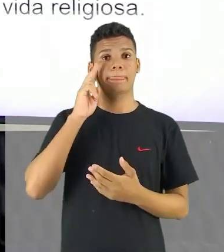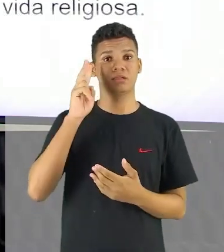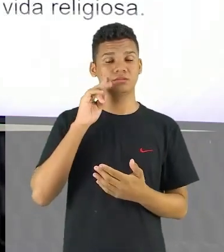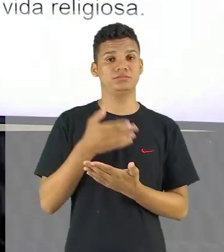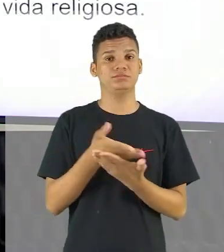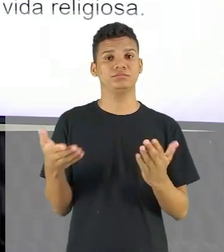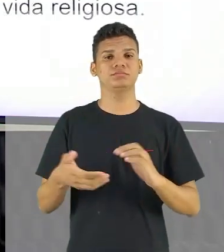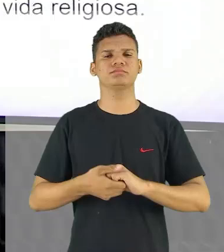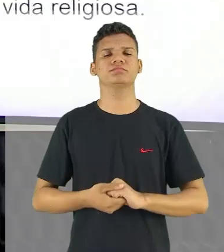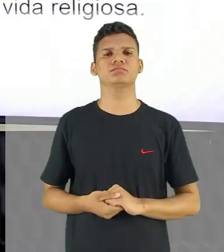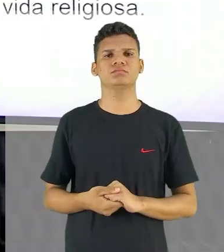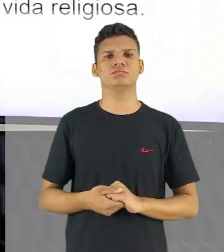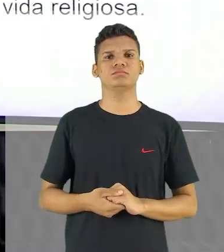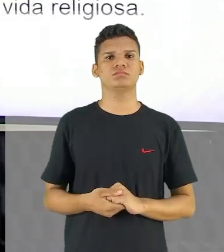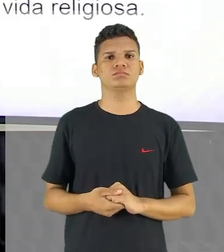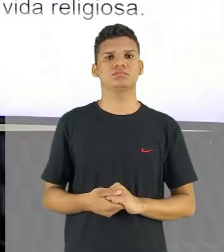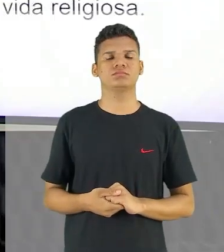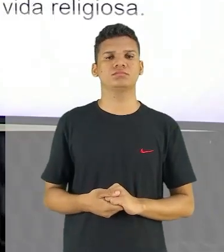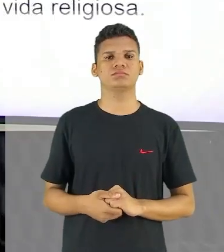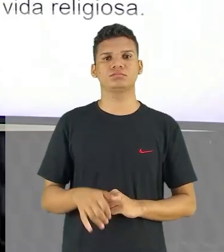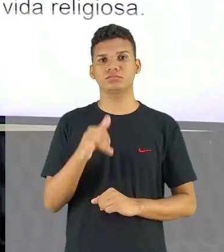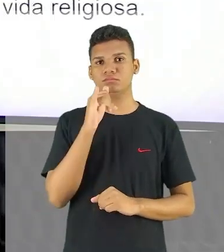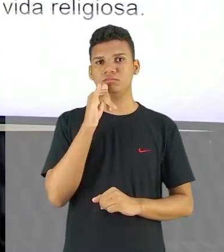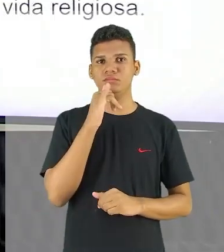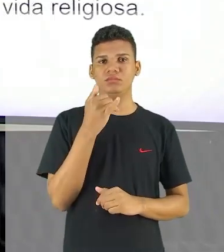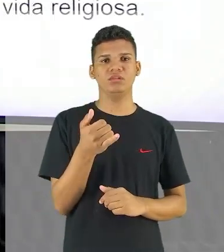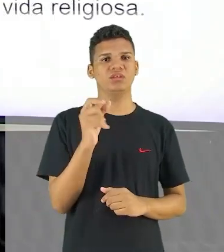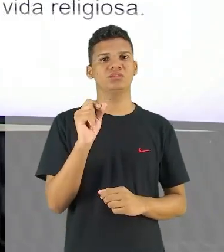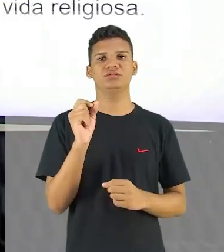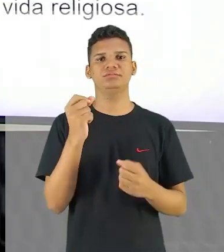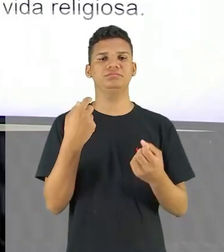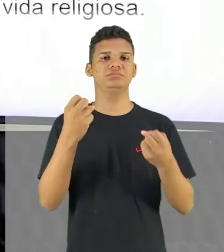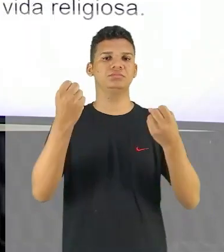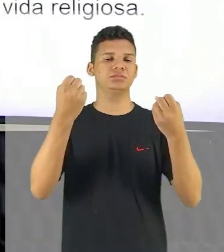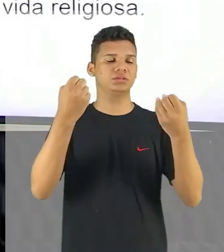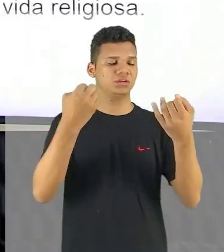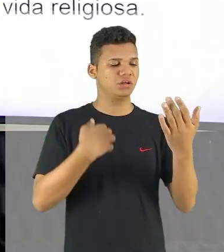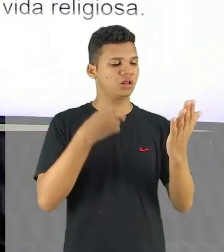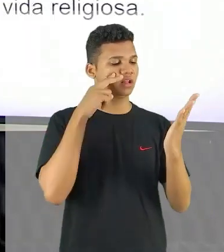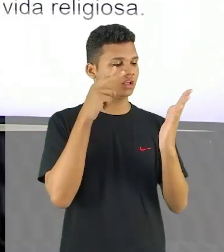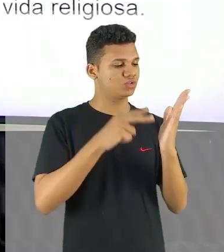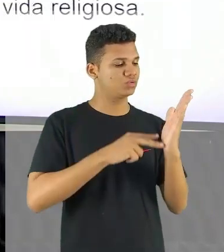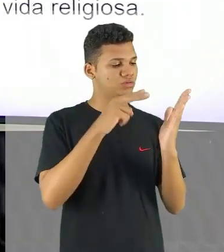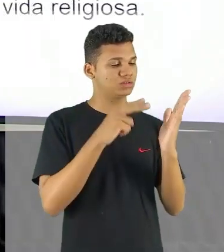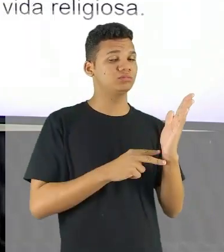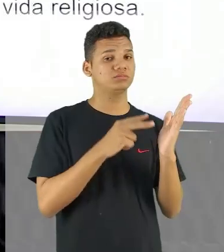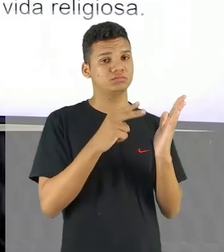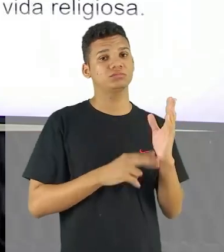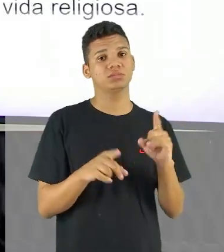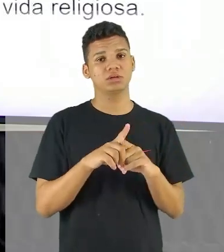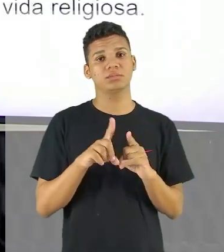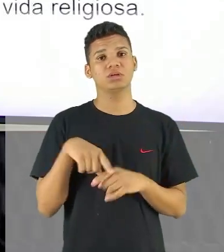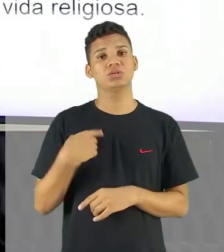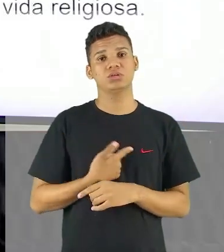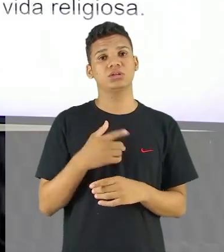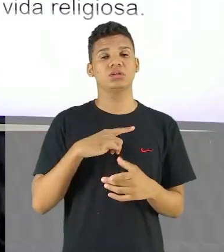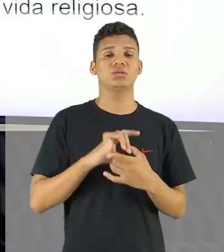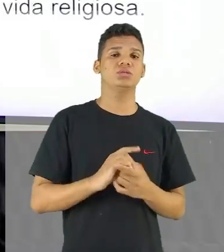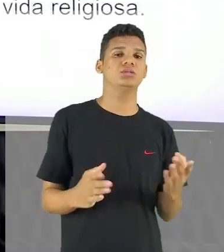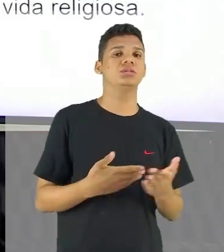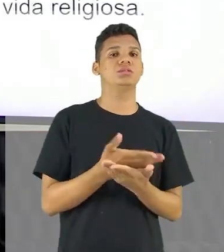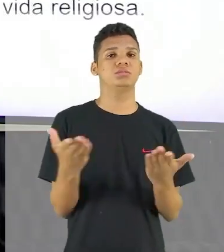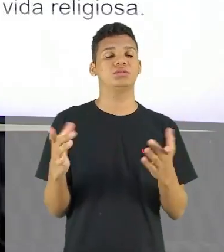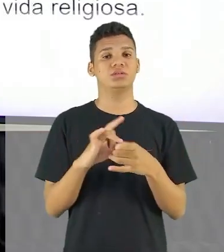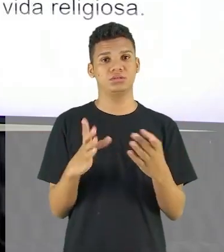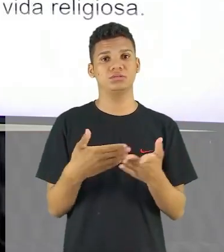gente, que não adianta fazer só leitura de resumos de obras, tá? Embora nós tenhamos esse material disponível aqui para